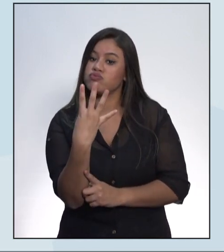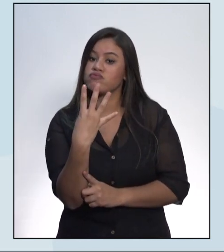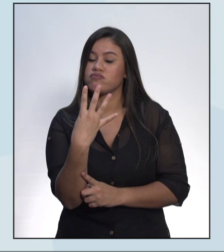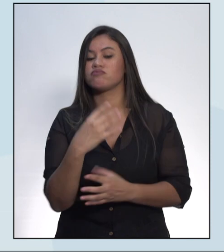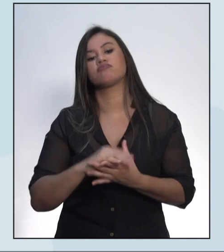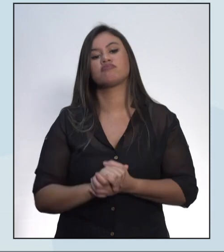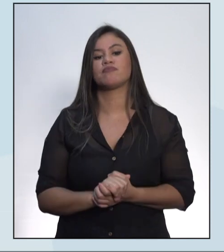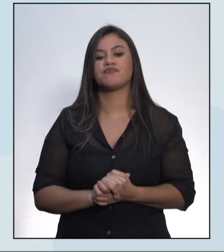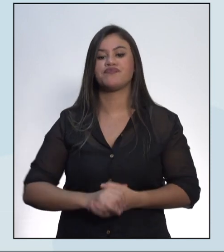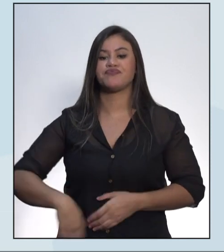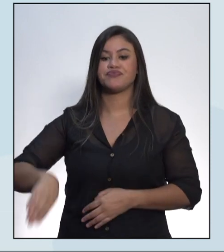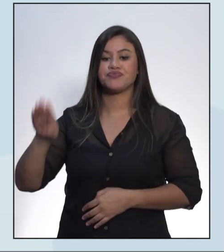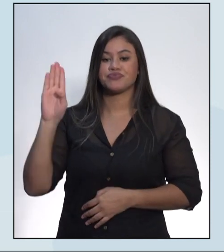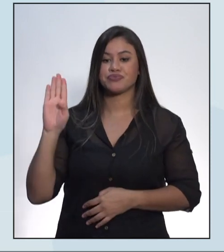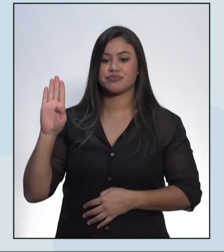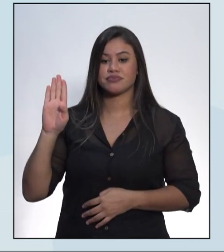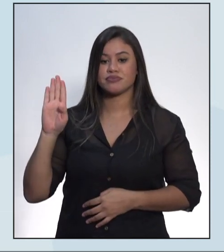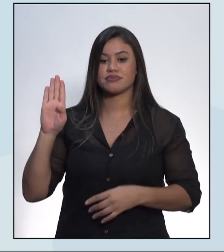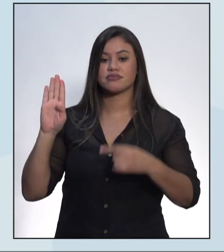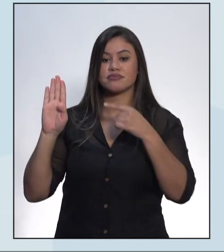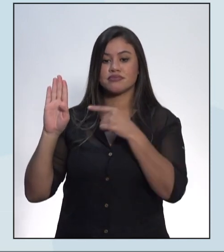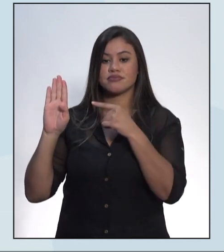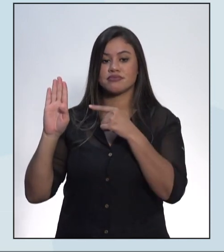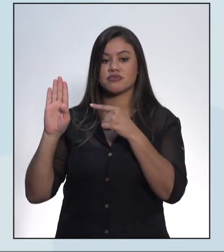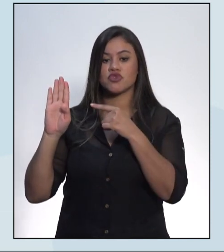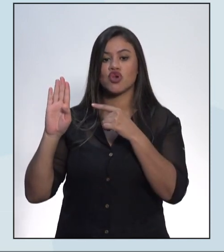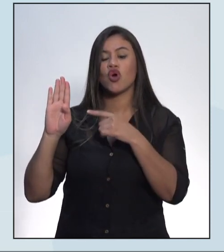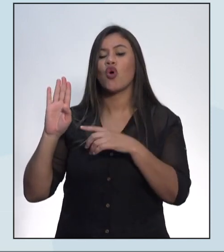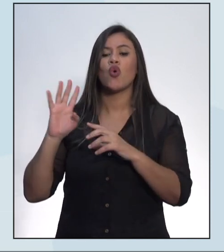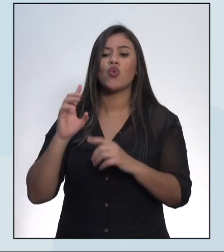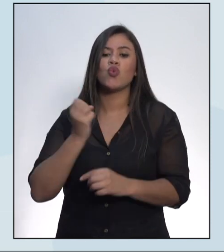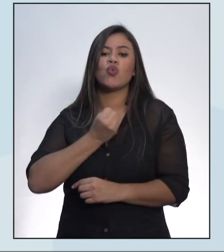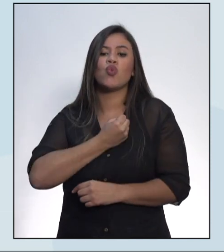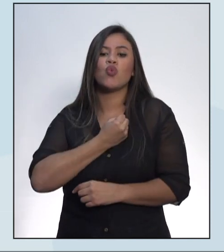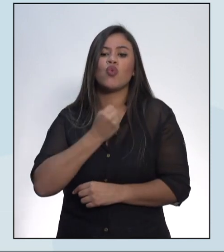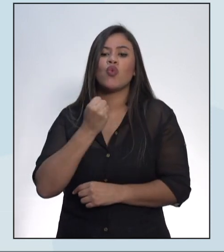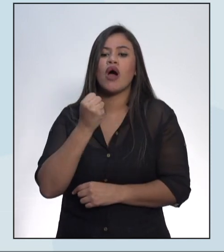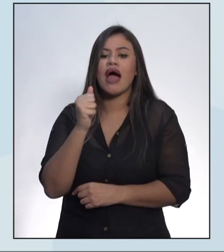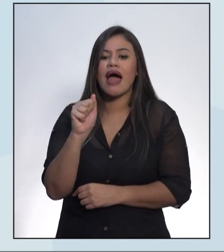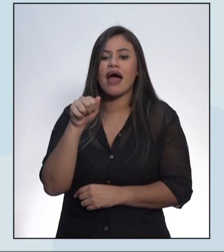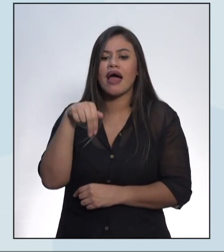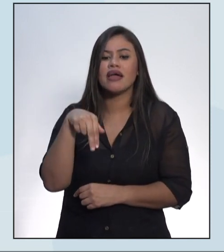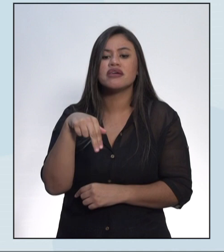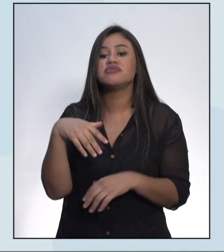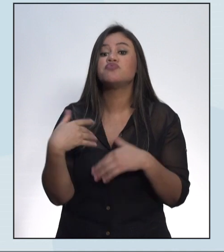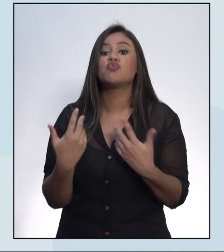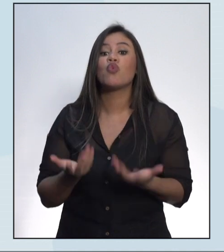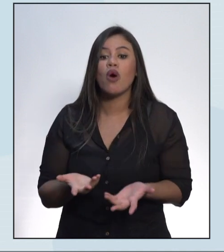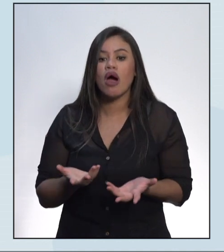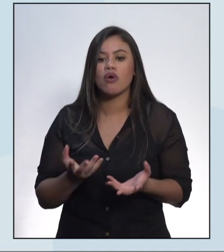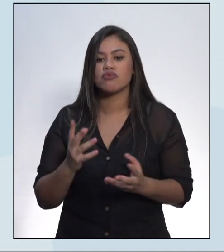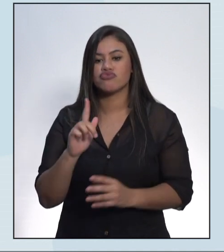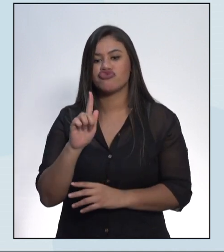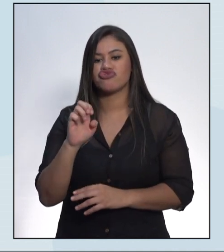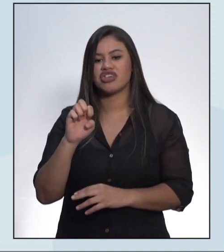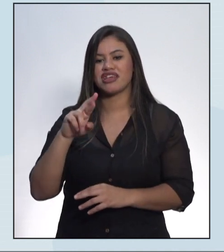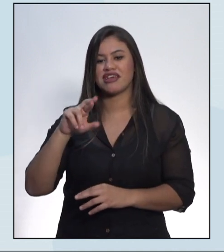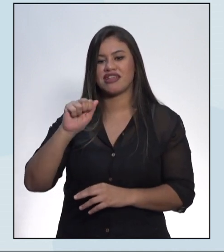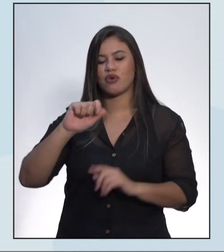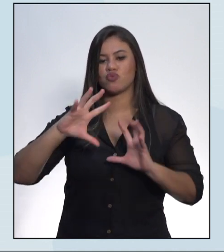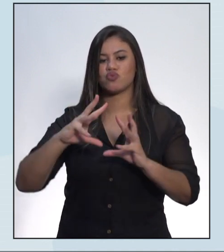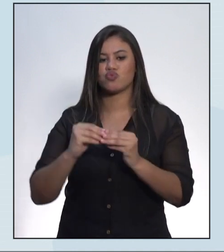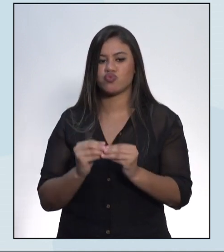B, eu quero saber qual que é o termo geral, ou seja, meu AN. E no C, eu quero saber